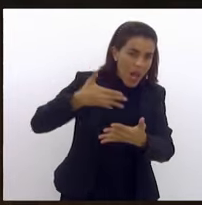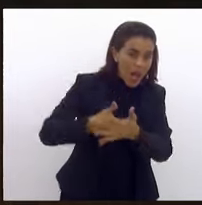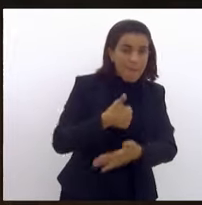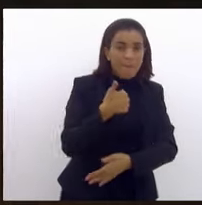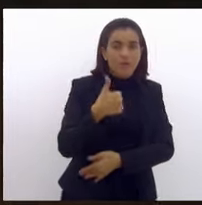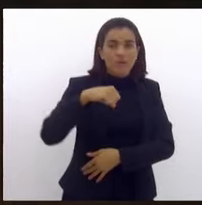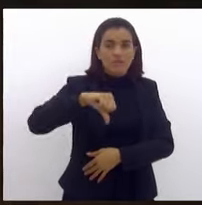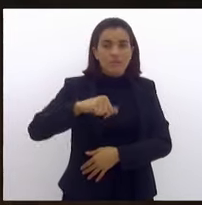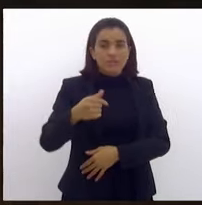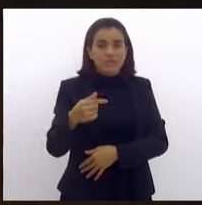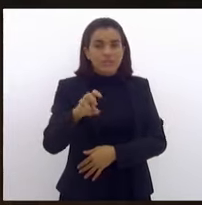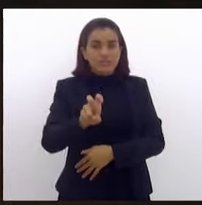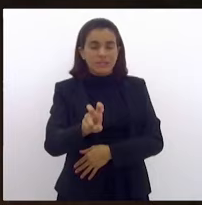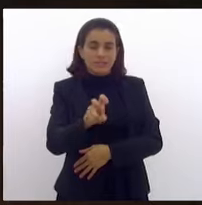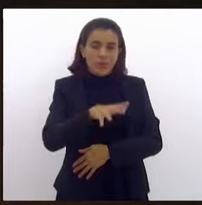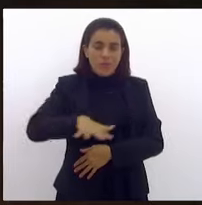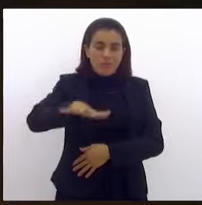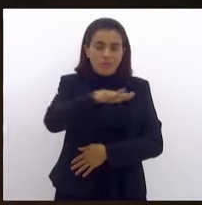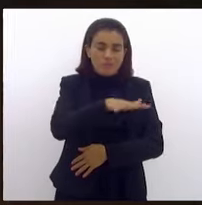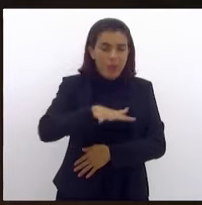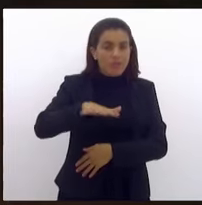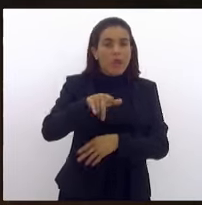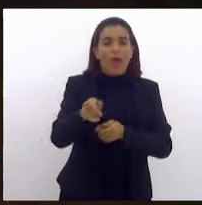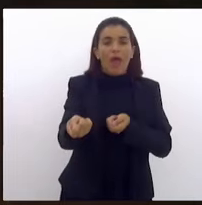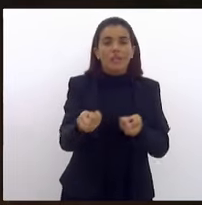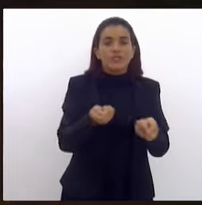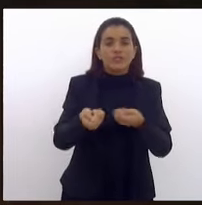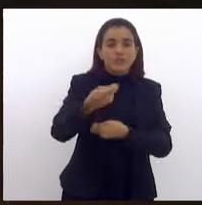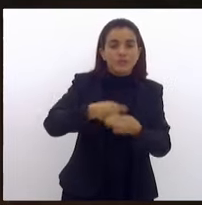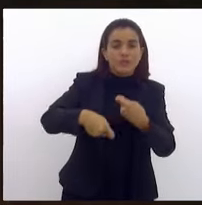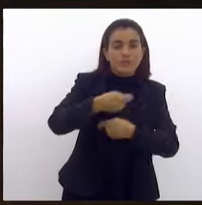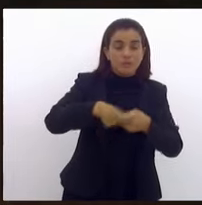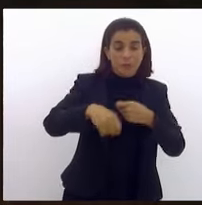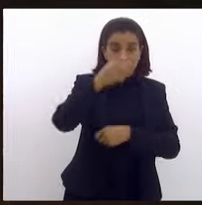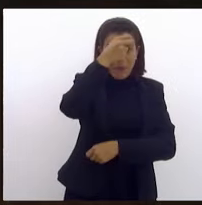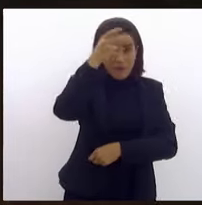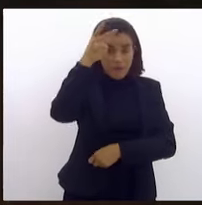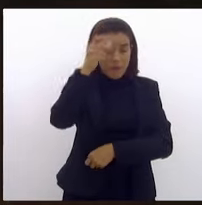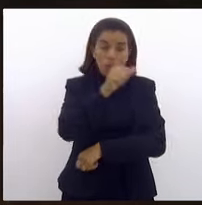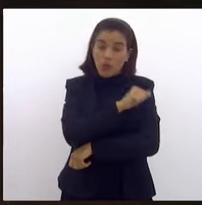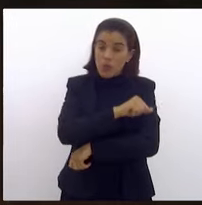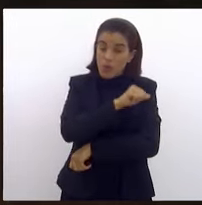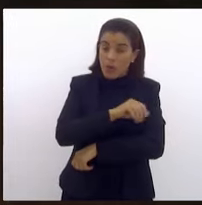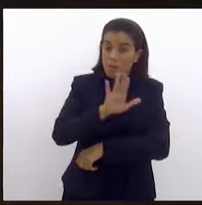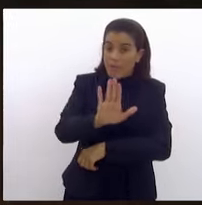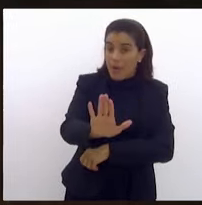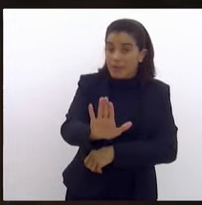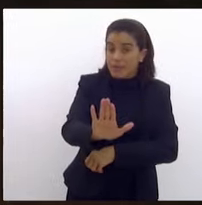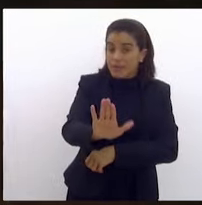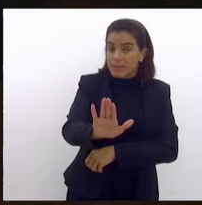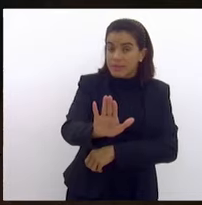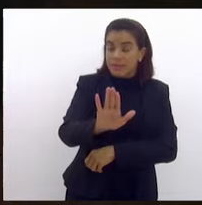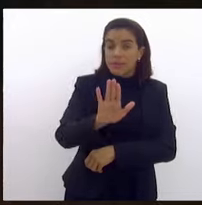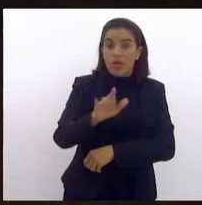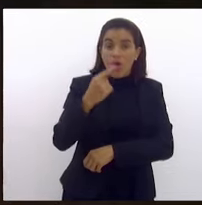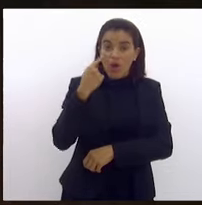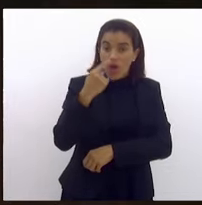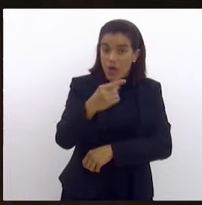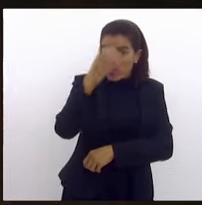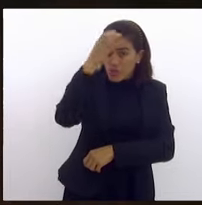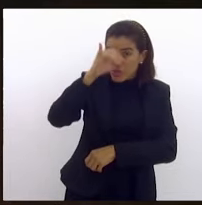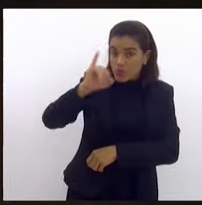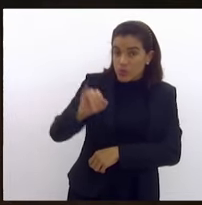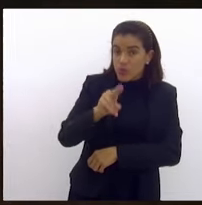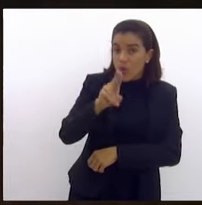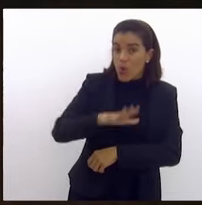aquele espaço físico, ele é administrado pela Prefeitura do Rio de Janeiro, mas veja bem, tão somente, deputada Tia Ju, o